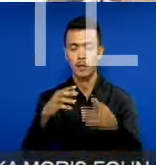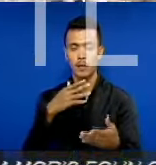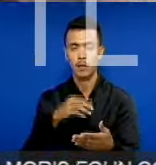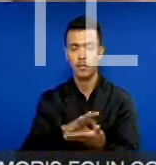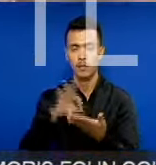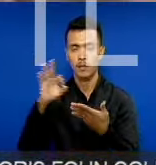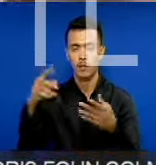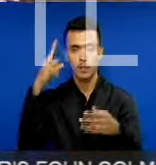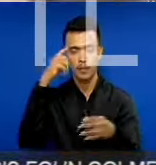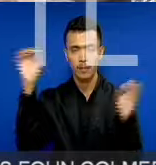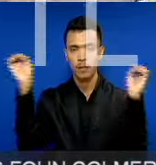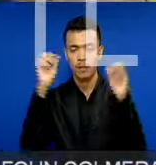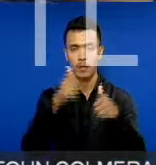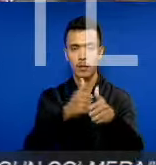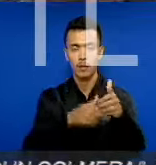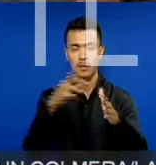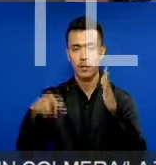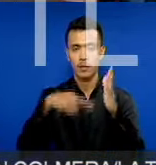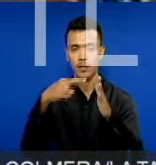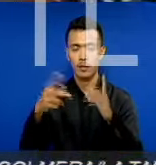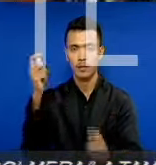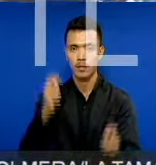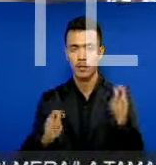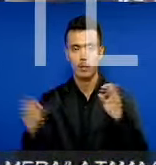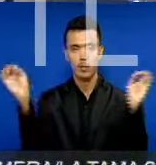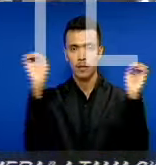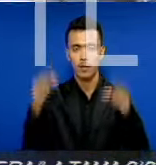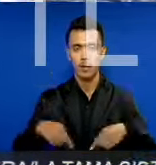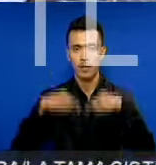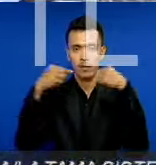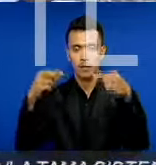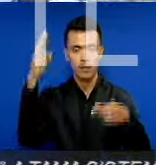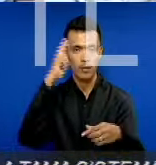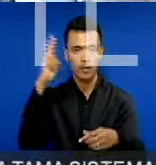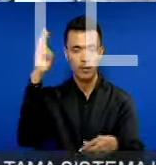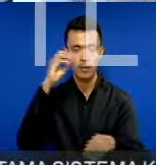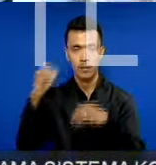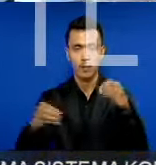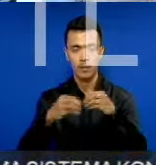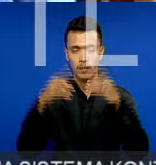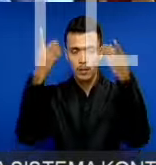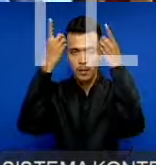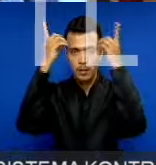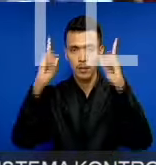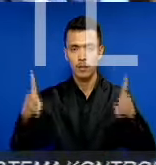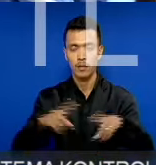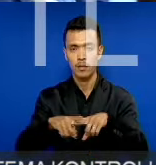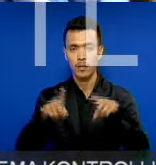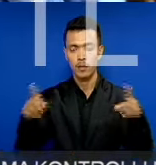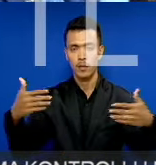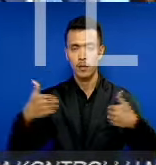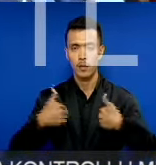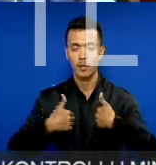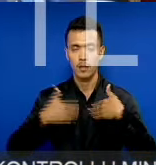tamba la priense critério. Tribunal mos la for razão saída maca cona ba decisão indefere pedido ne, mai bese ia hela